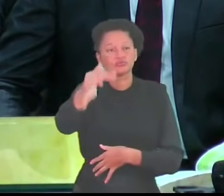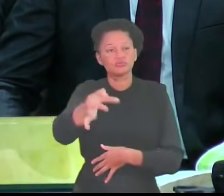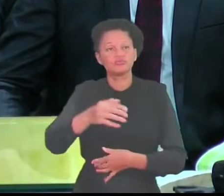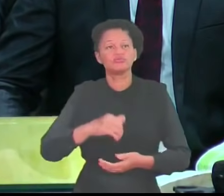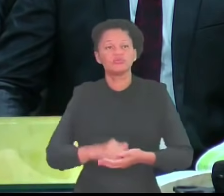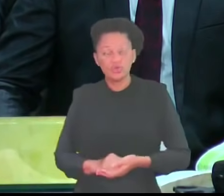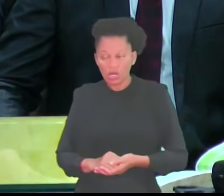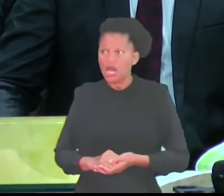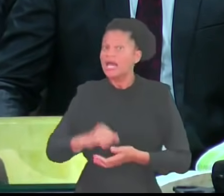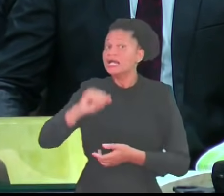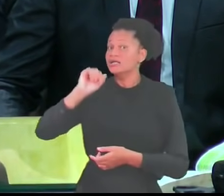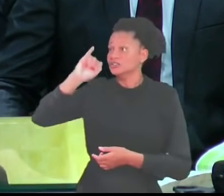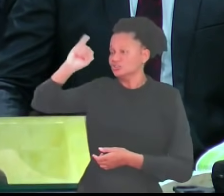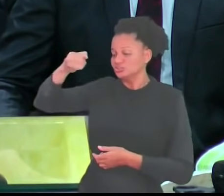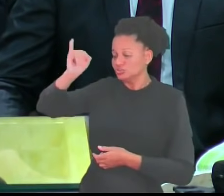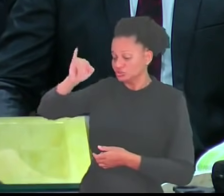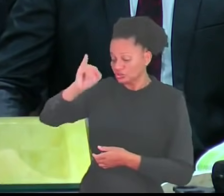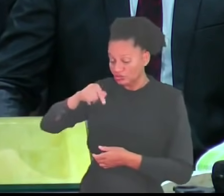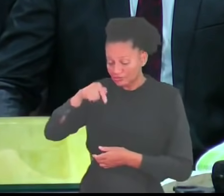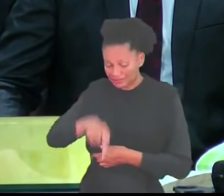Jeová fez de lá de baixo.